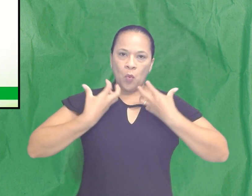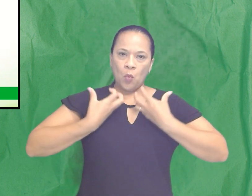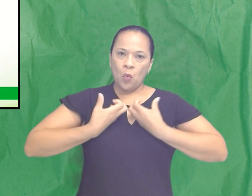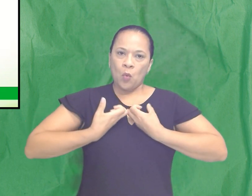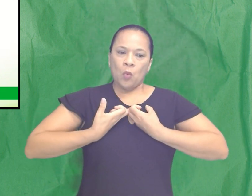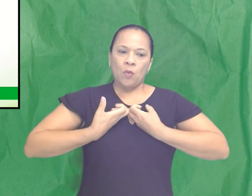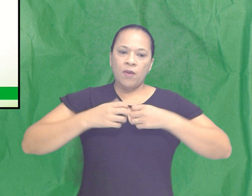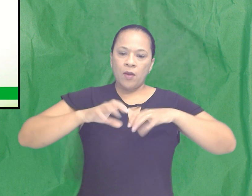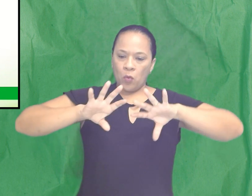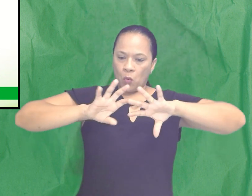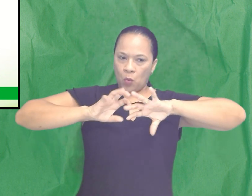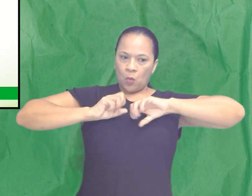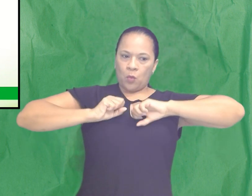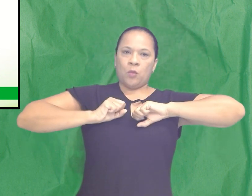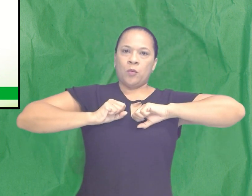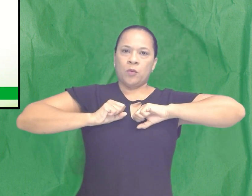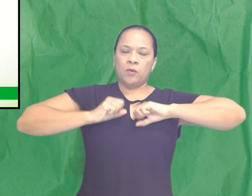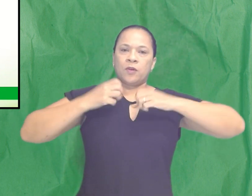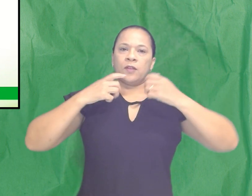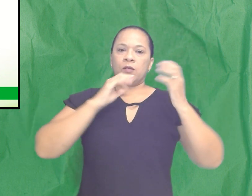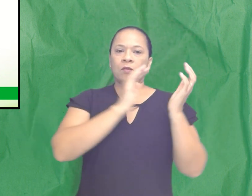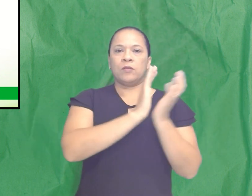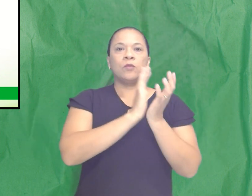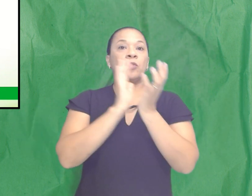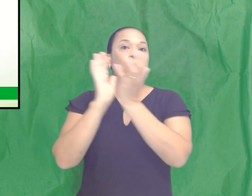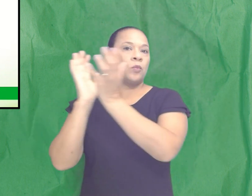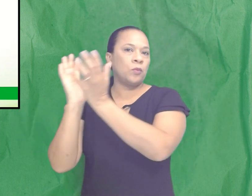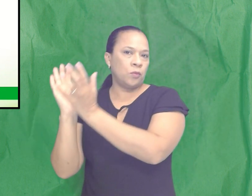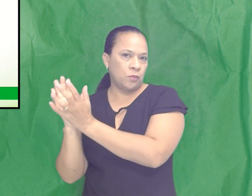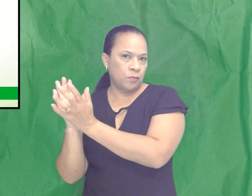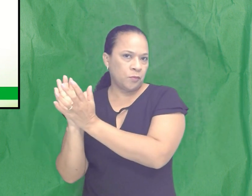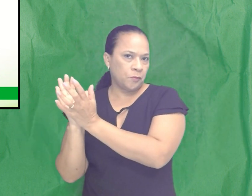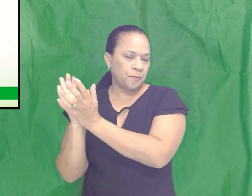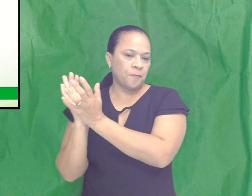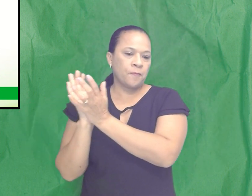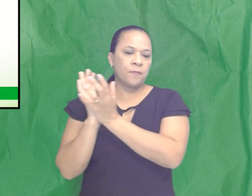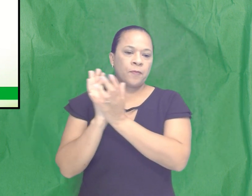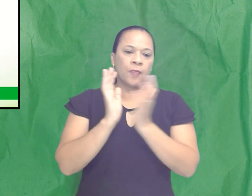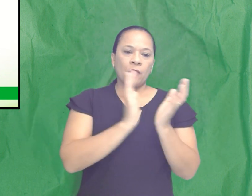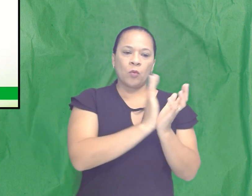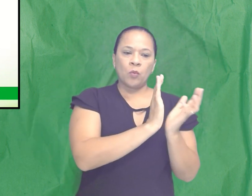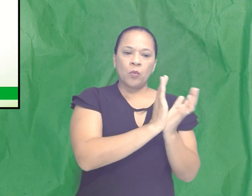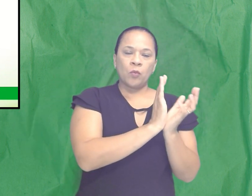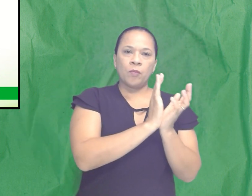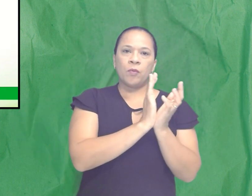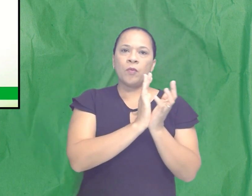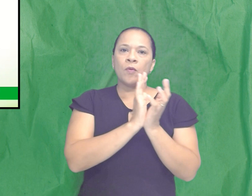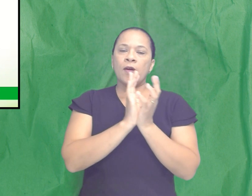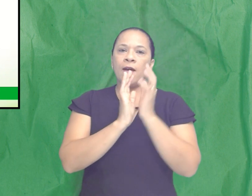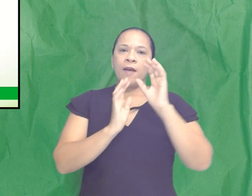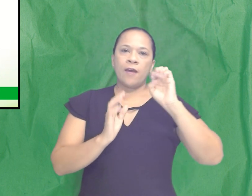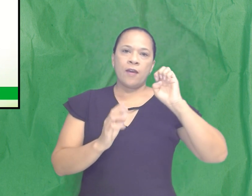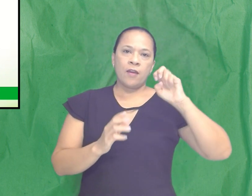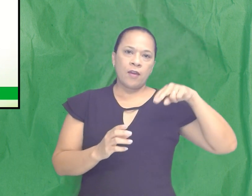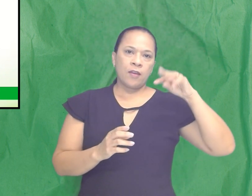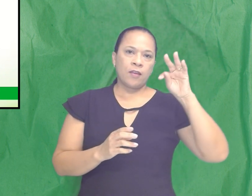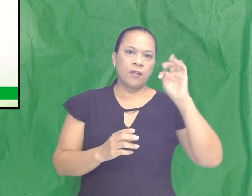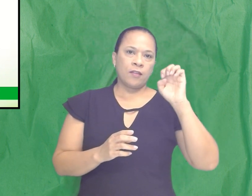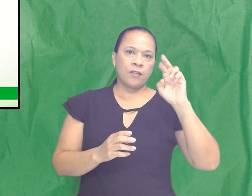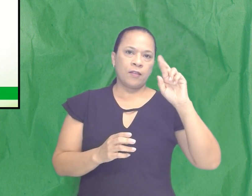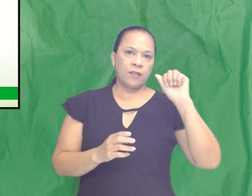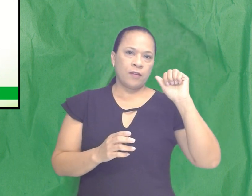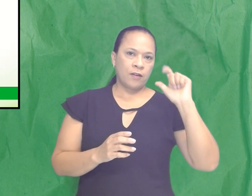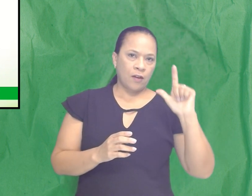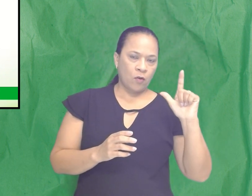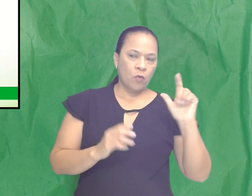organismo. Ela pode ser dividida em dois grandes grupos. Seria o grupo das vias enteral e o grupo